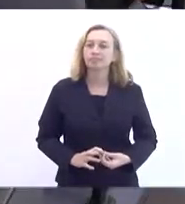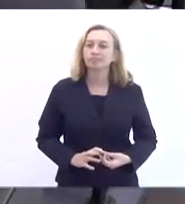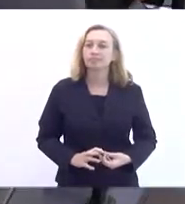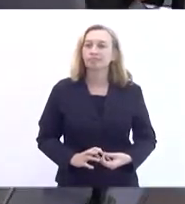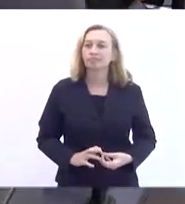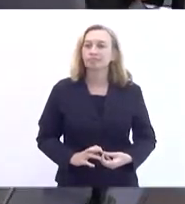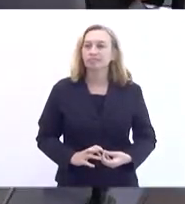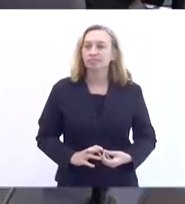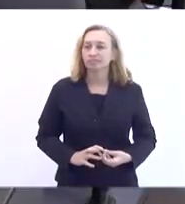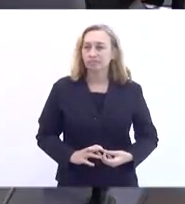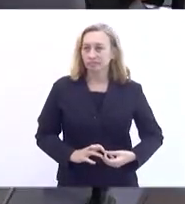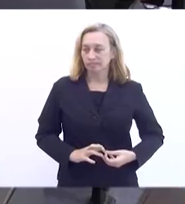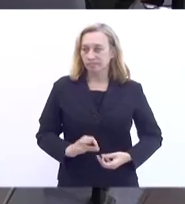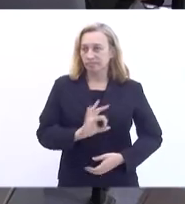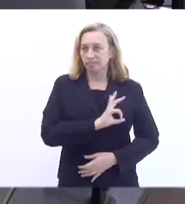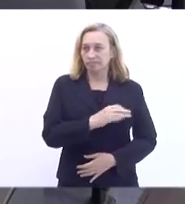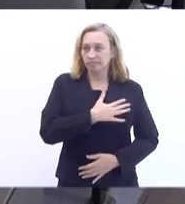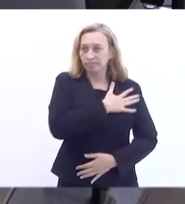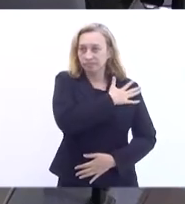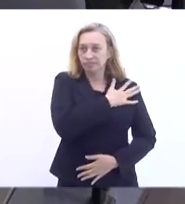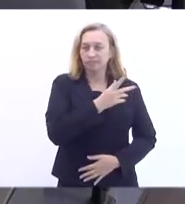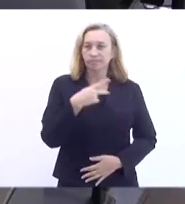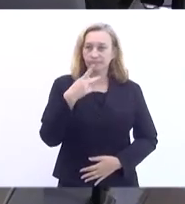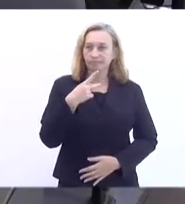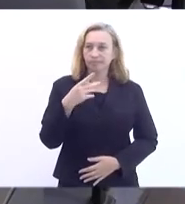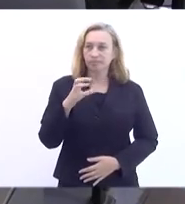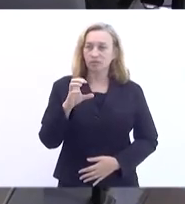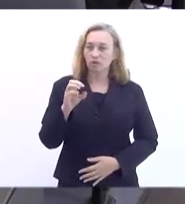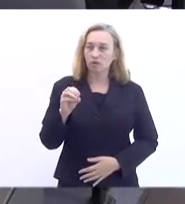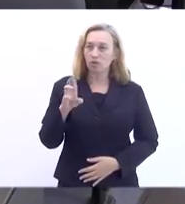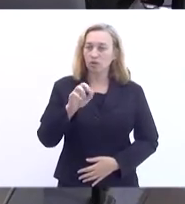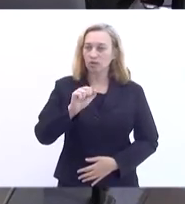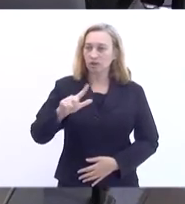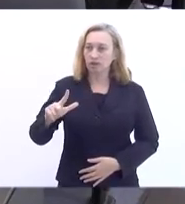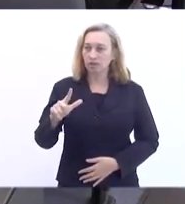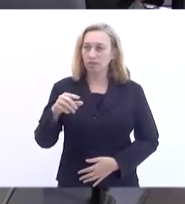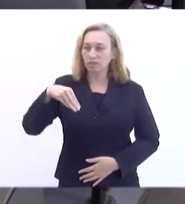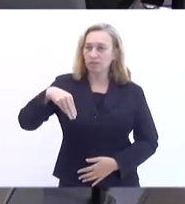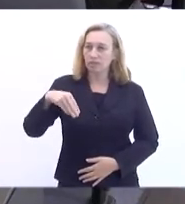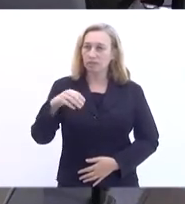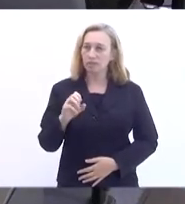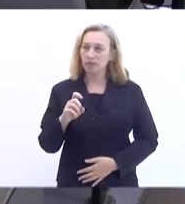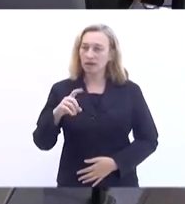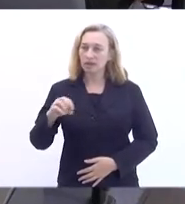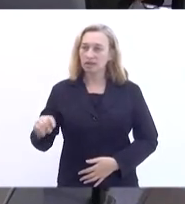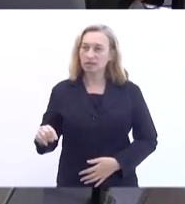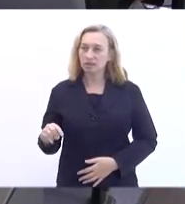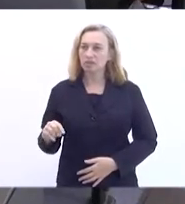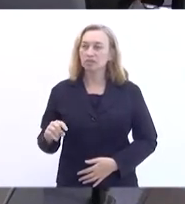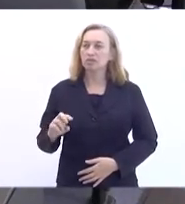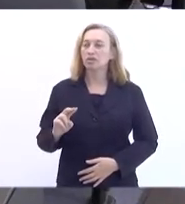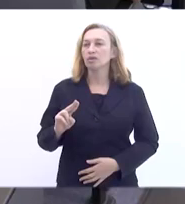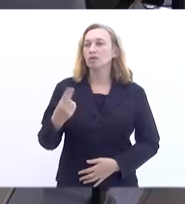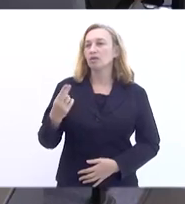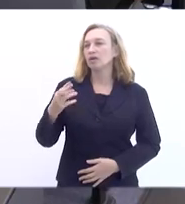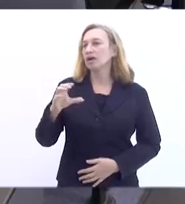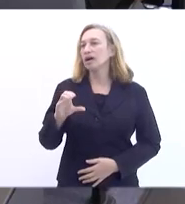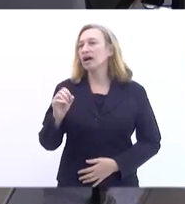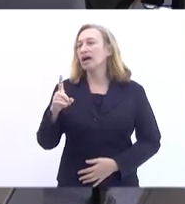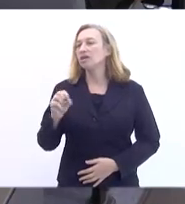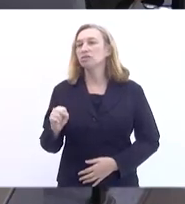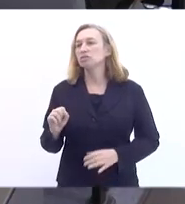e passa a palavra para Polícia Militar Coronel Marcos no Senhor determinaram-se Coronel Carla como